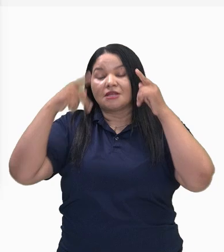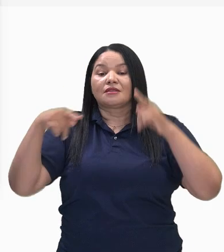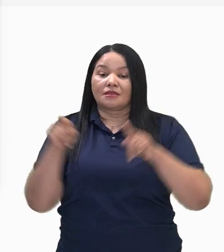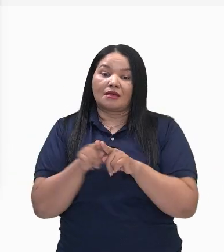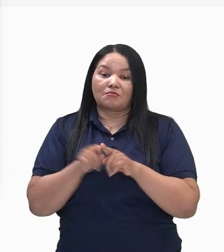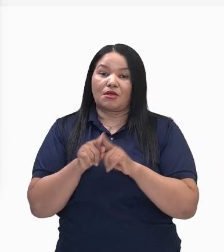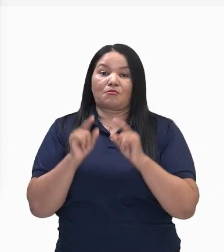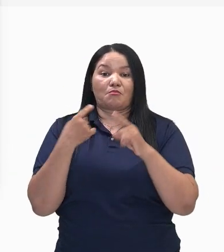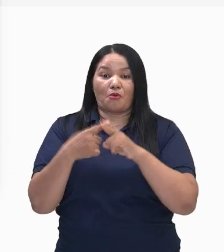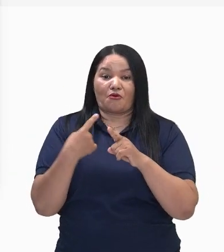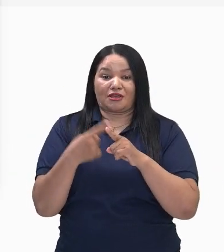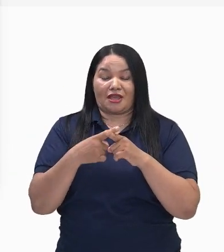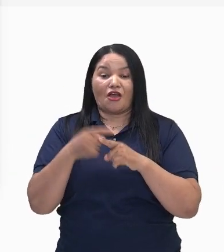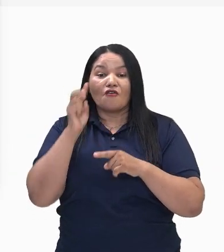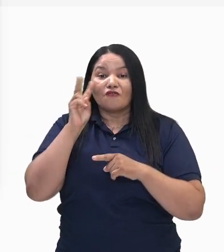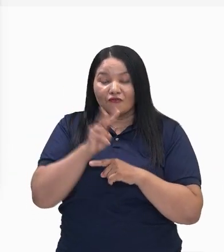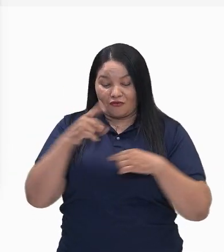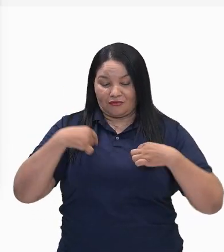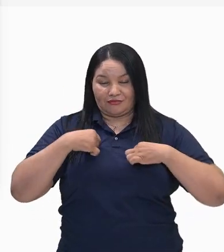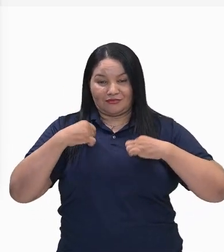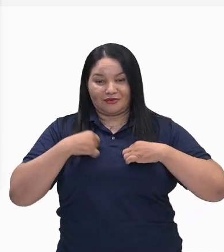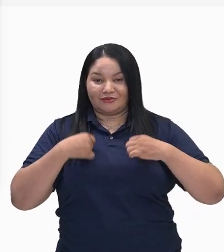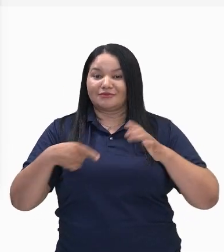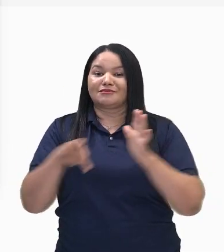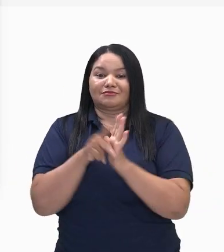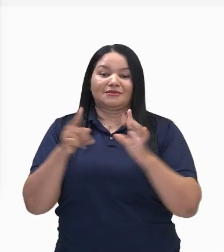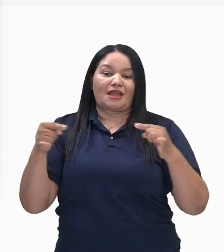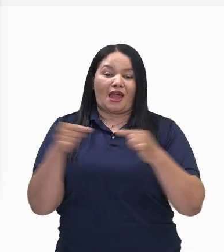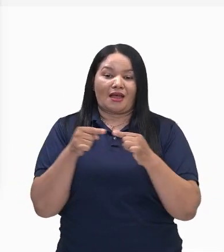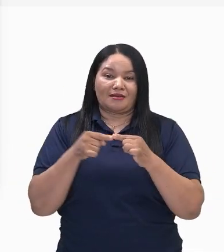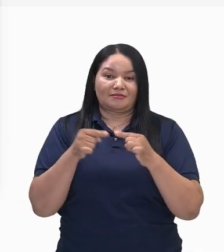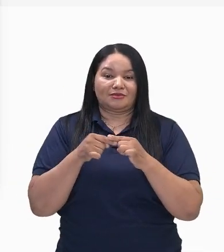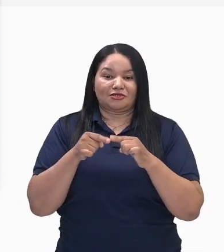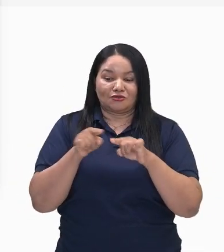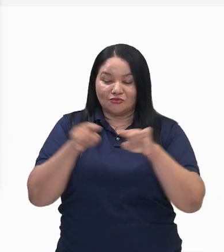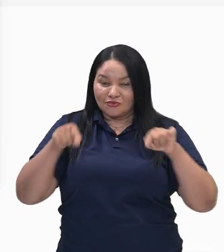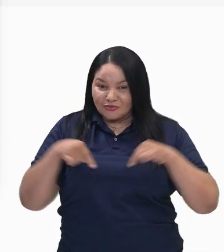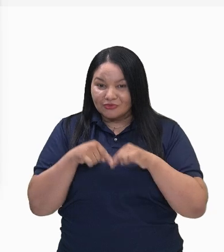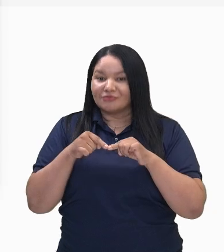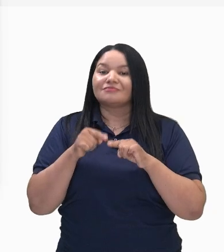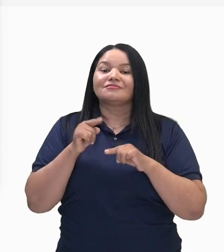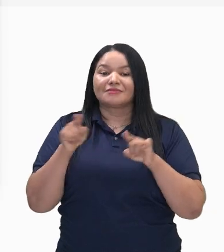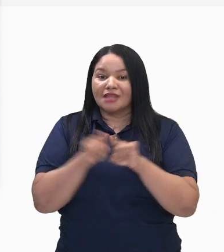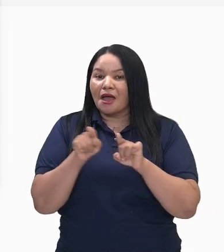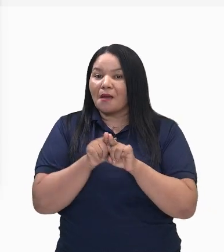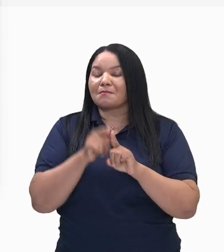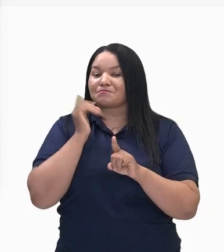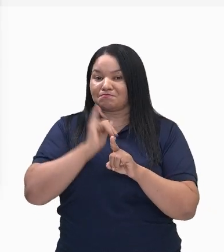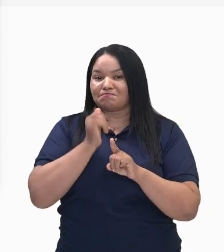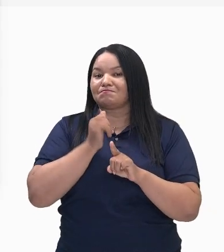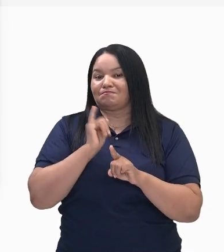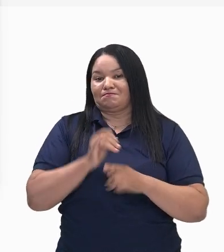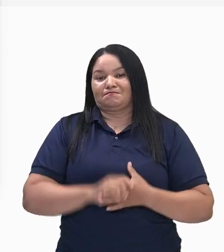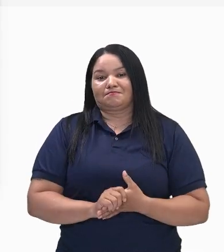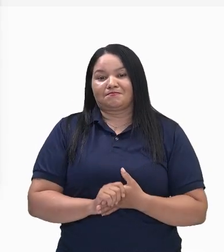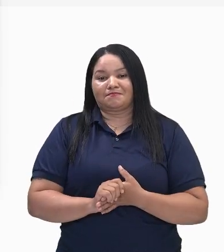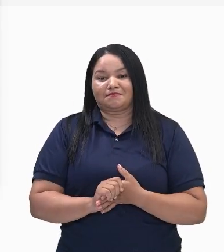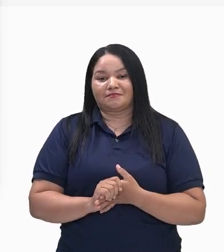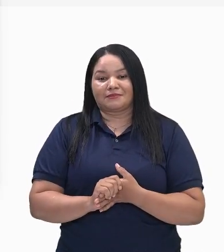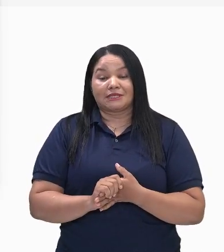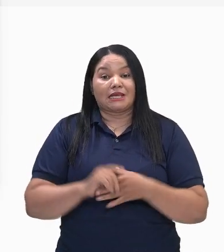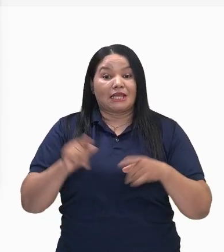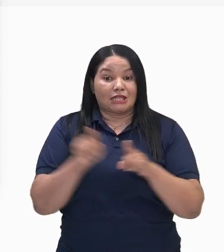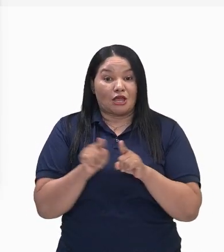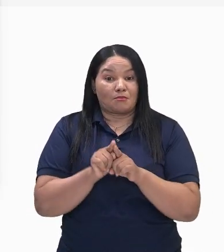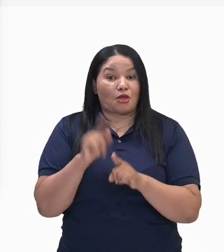e os acessórios que compõem também o cenário estão narrando, né, esse fato. Mas também